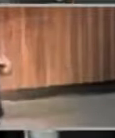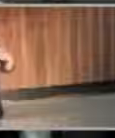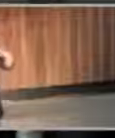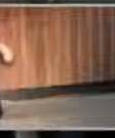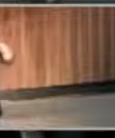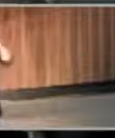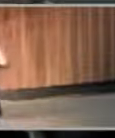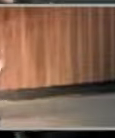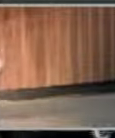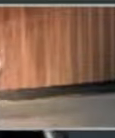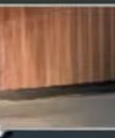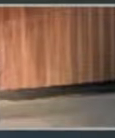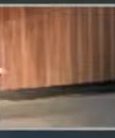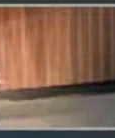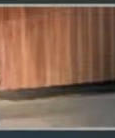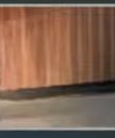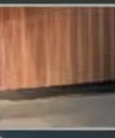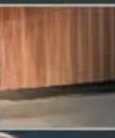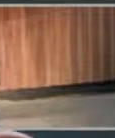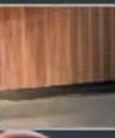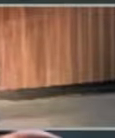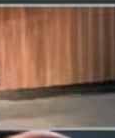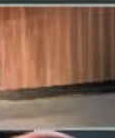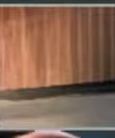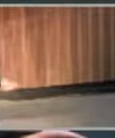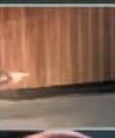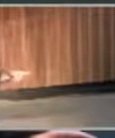agora se o foco está em conquistar a terra